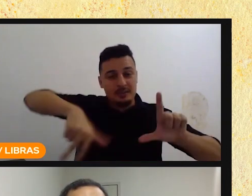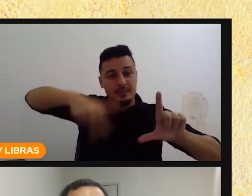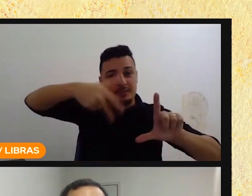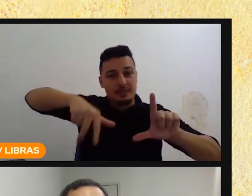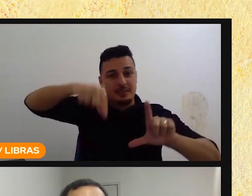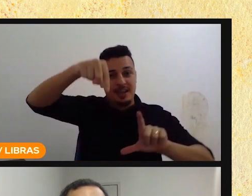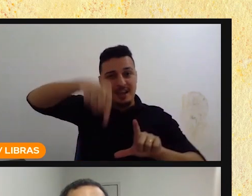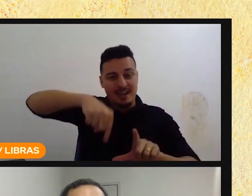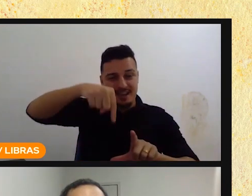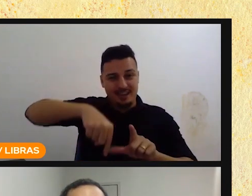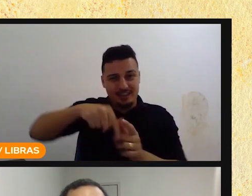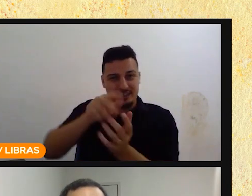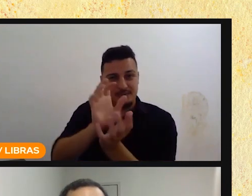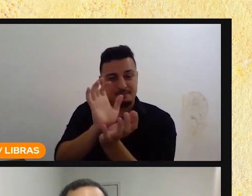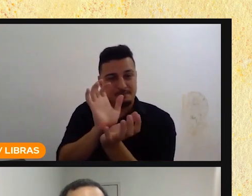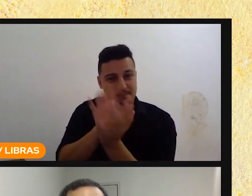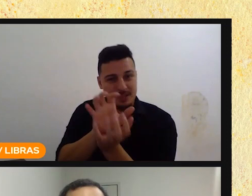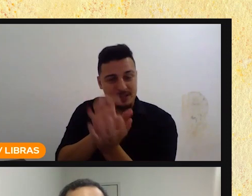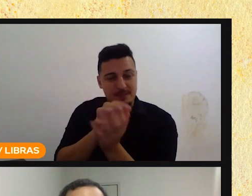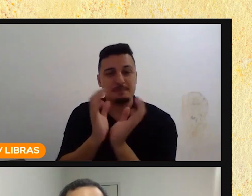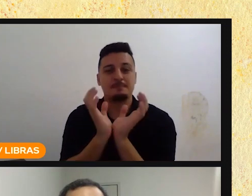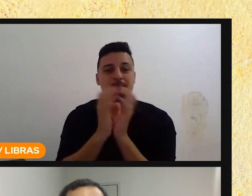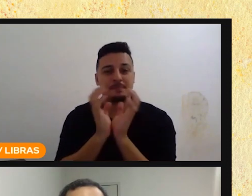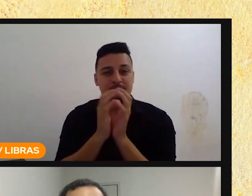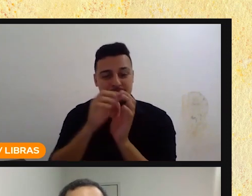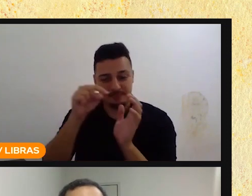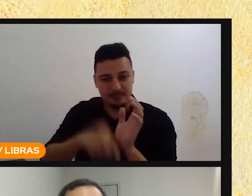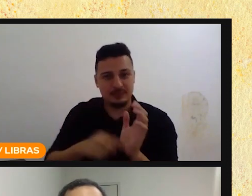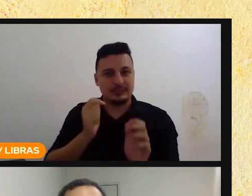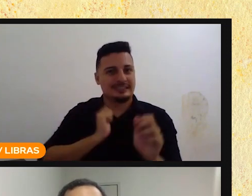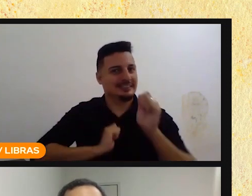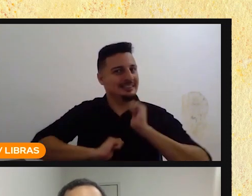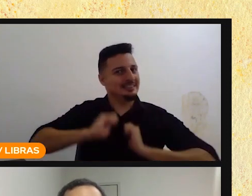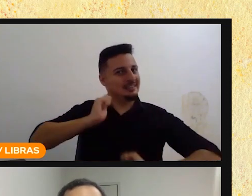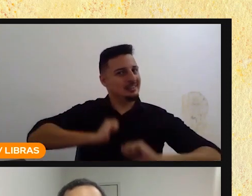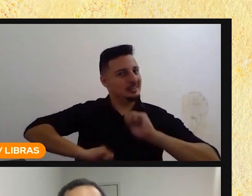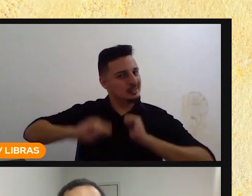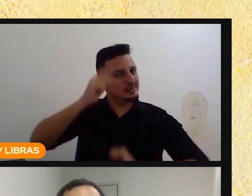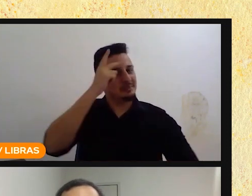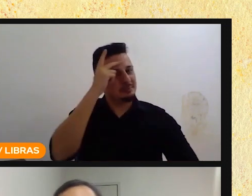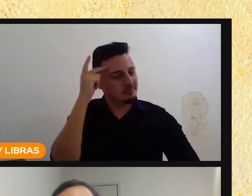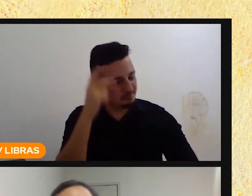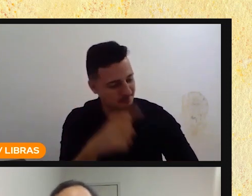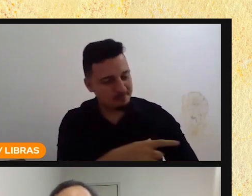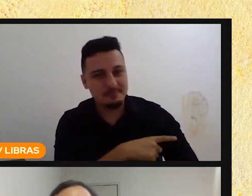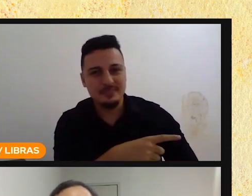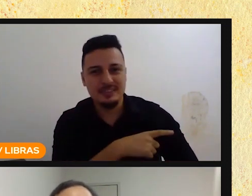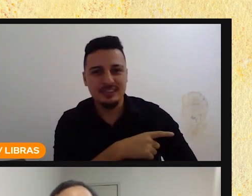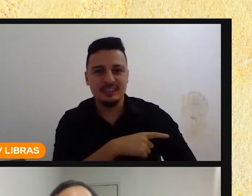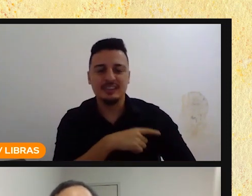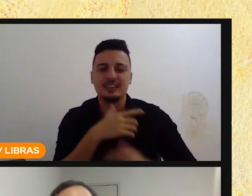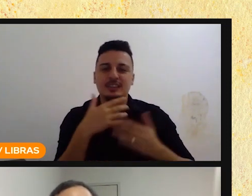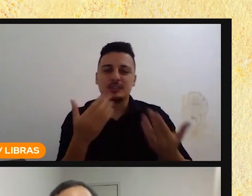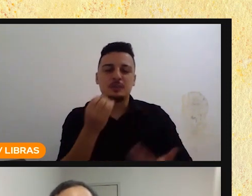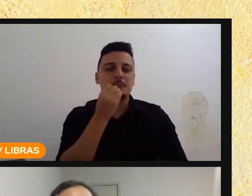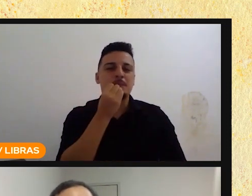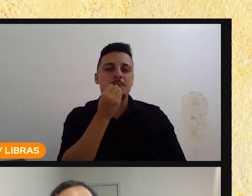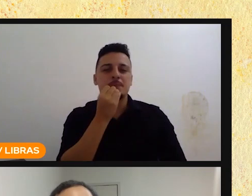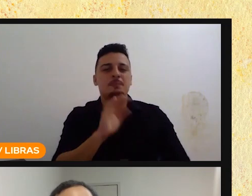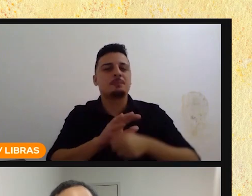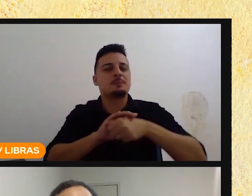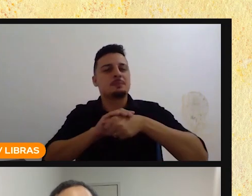cinema pernambucano, uma coisa que vai gerar muita expectativa. Então, tudo bem com vocês?